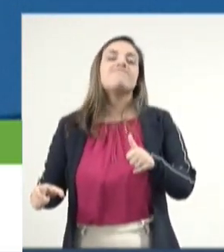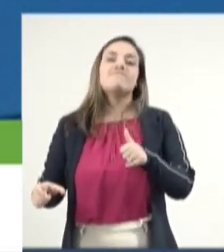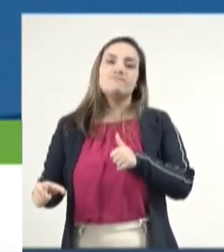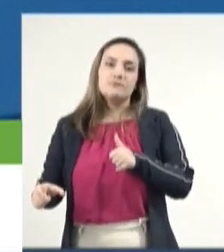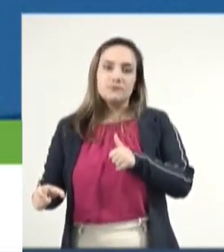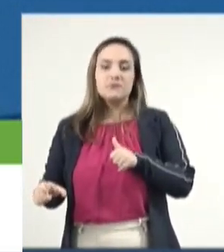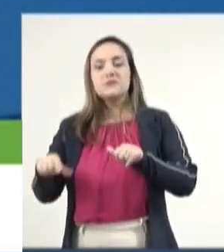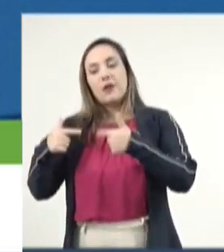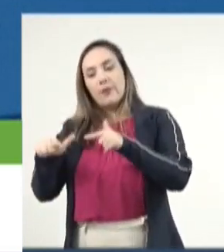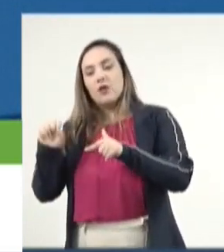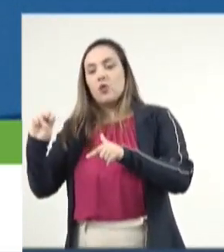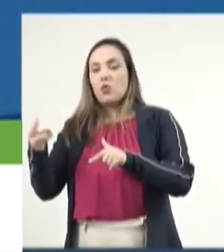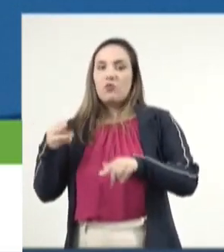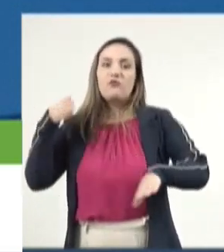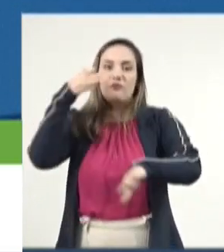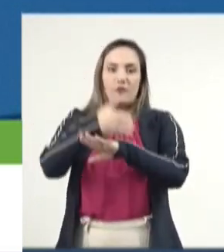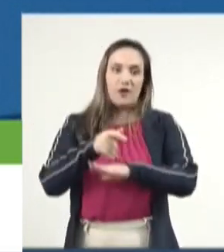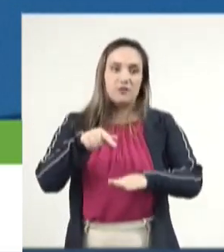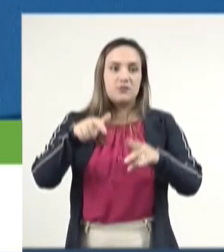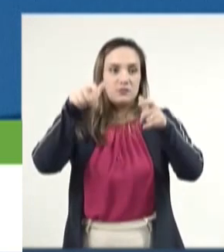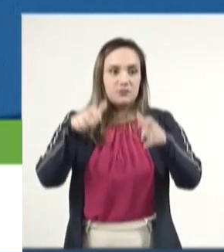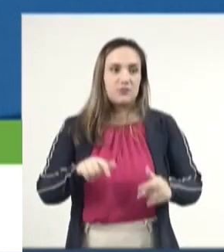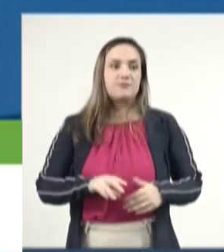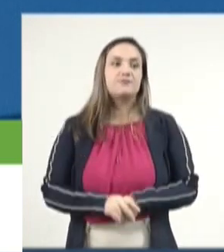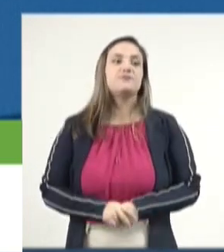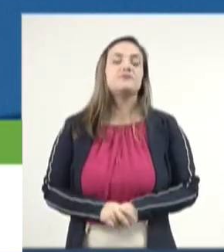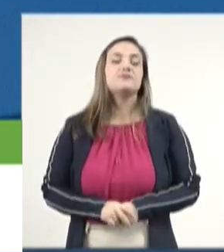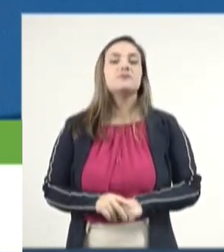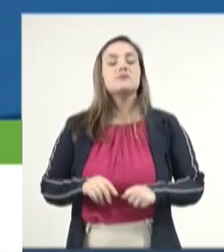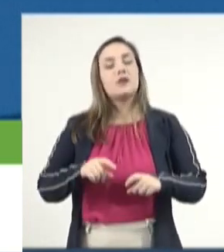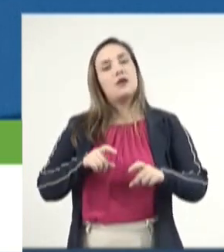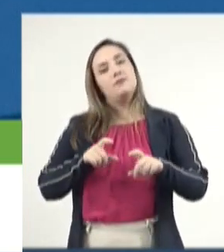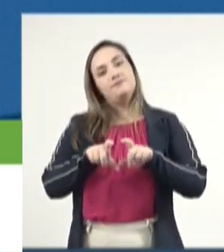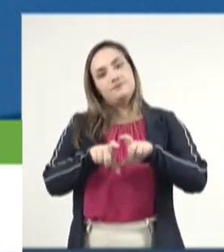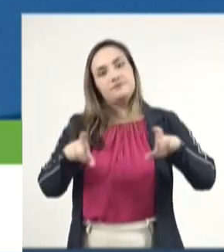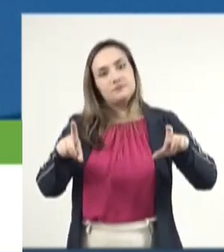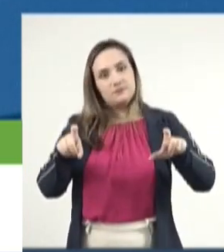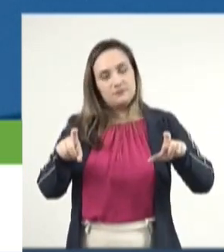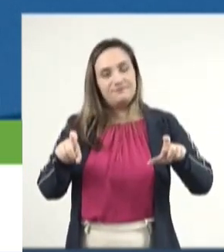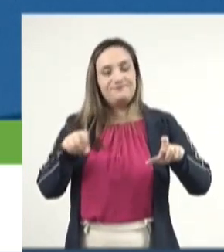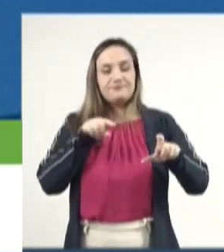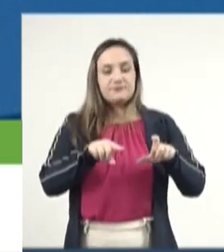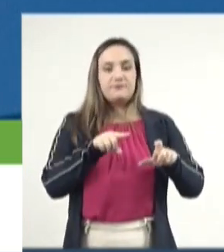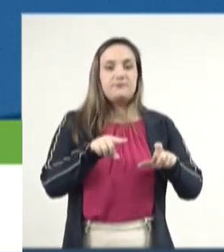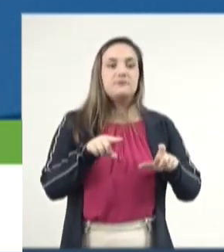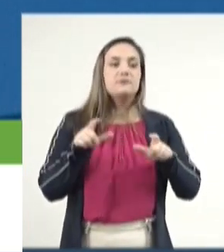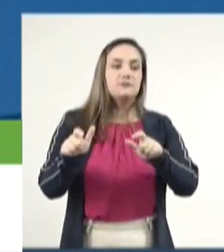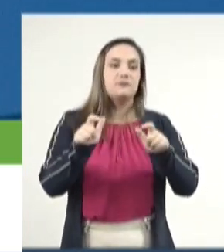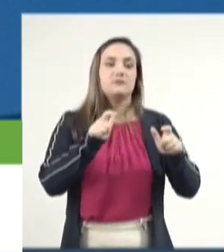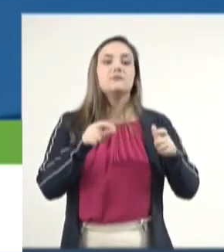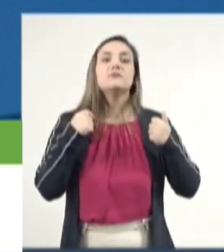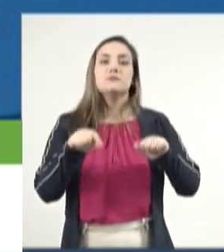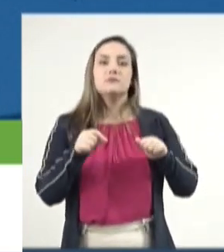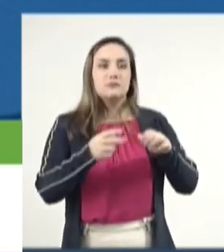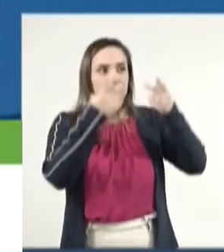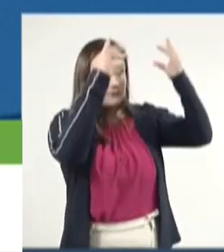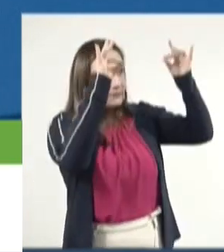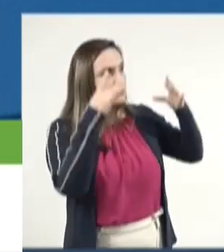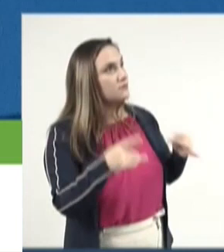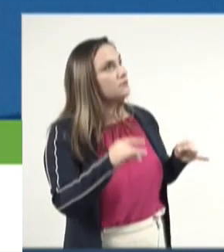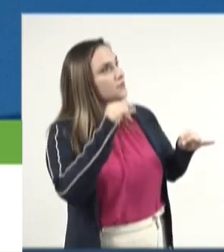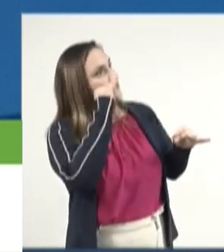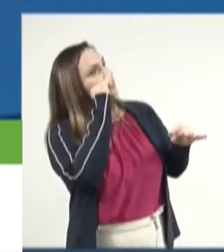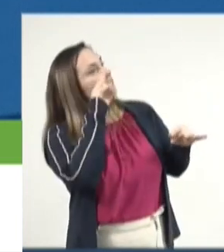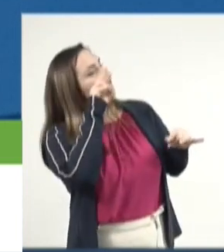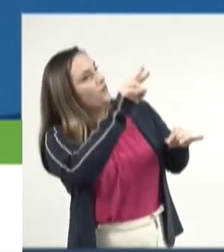trabalha ou frequenta tais lugares. Parágrafo único. Os estabelecimentos que tratam o caput deste artigo deverão fixar aviso em local de